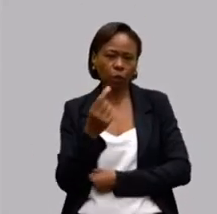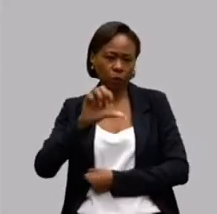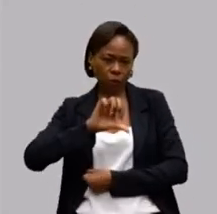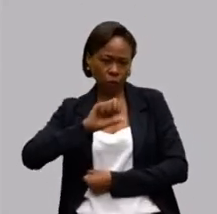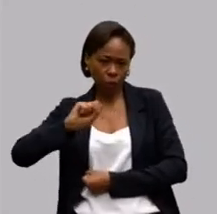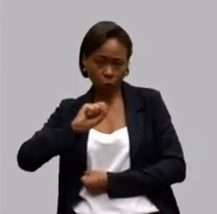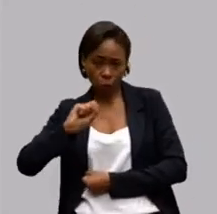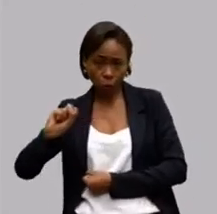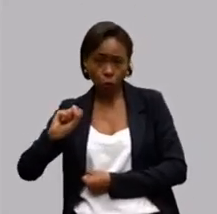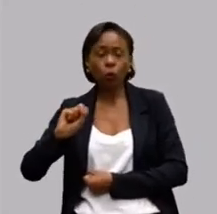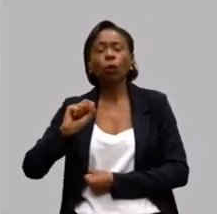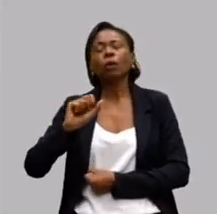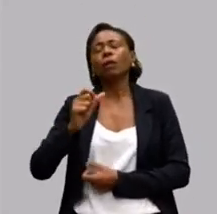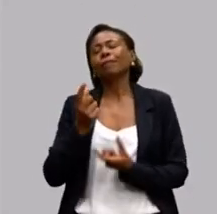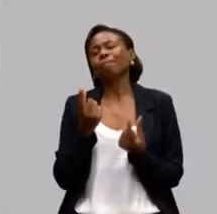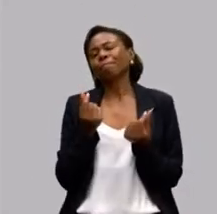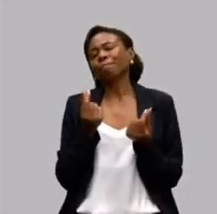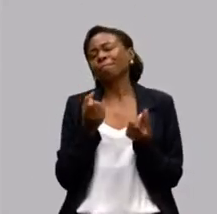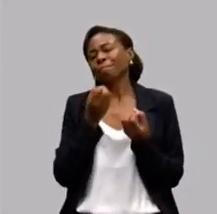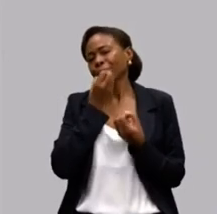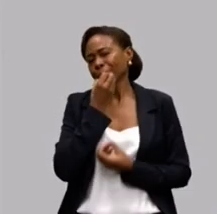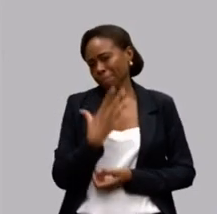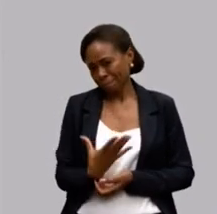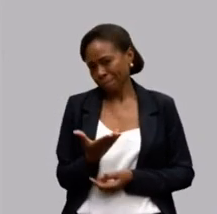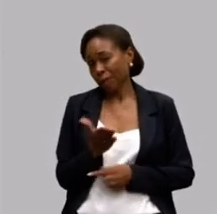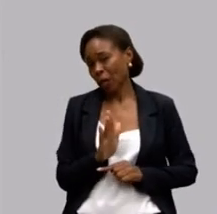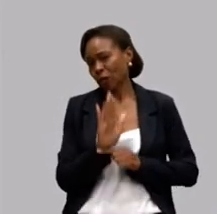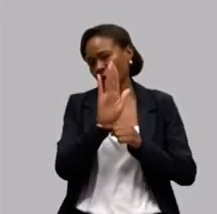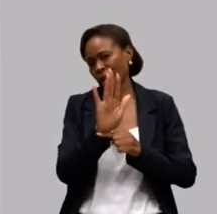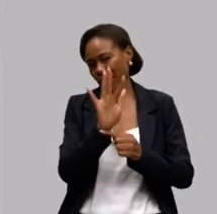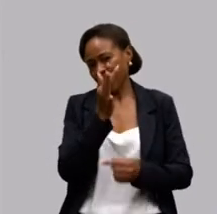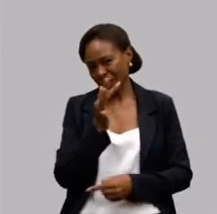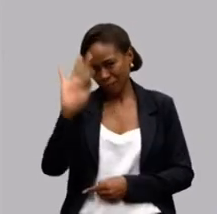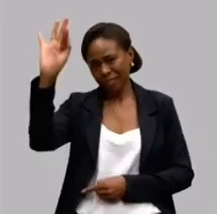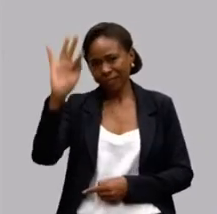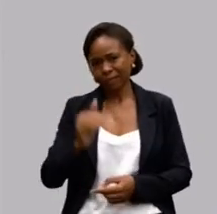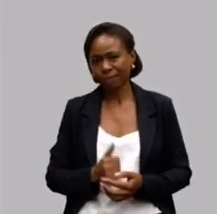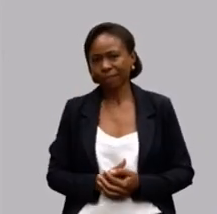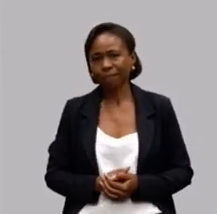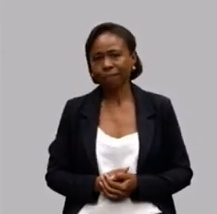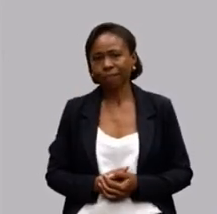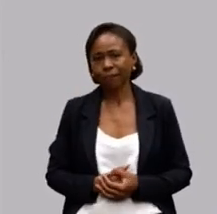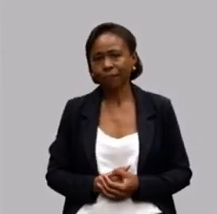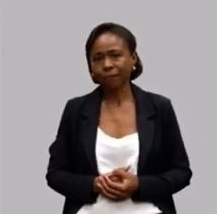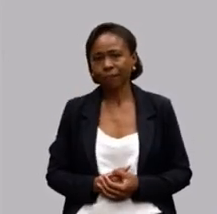grande negócio a favor da União. Pode avançar, por favor.